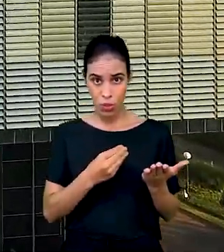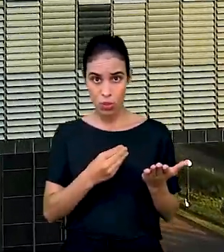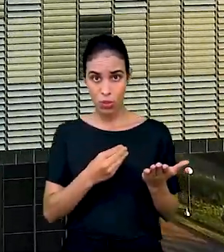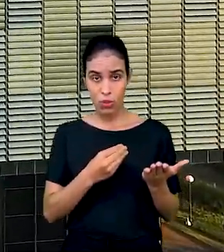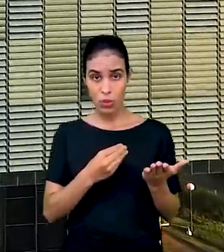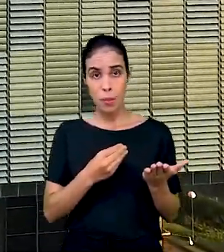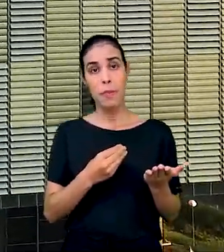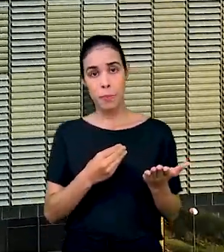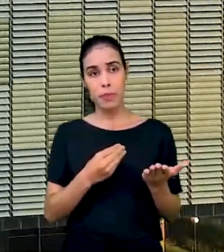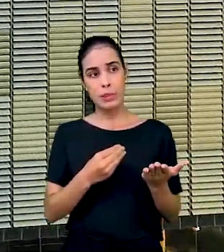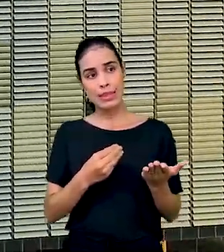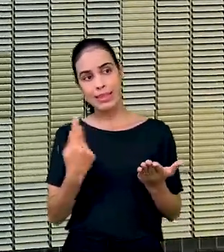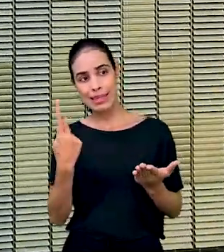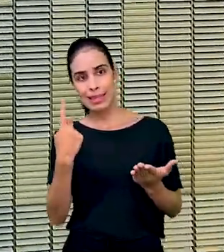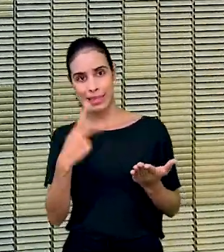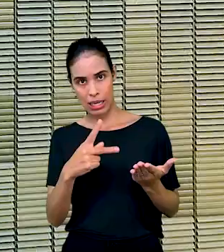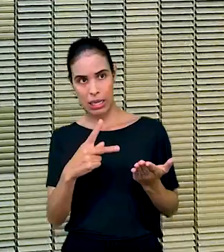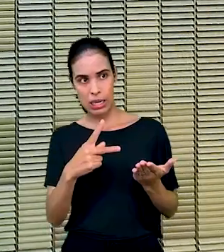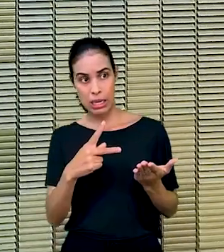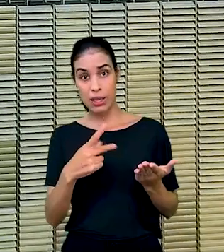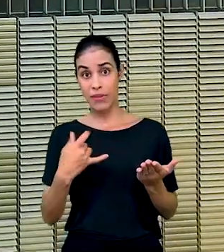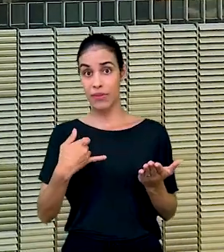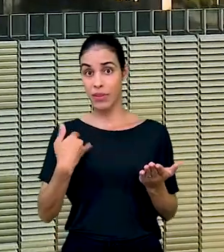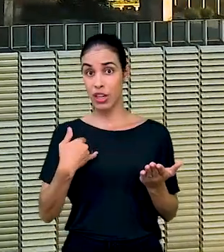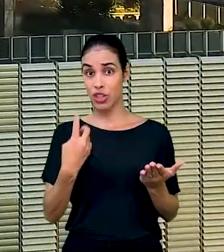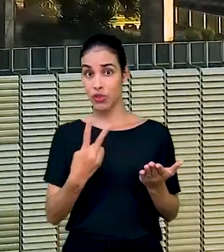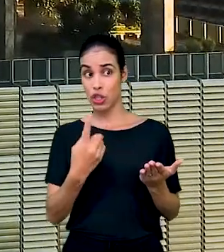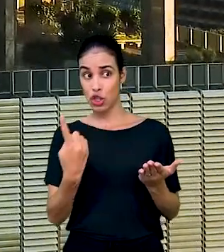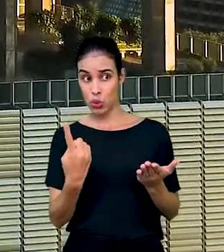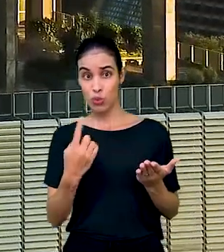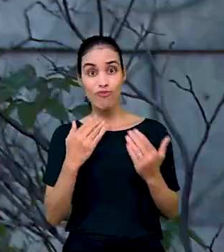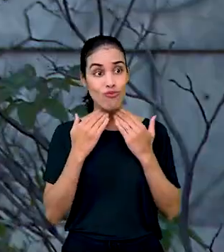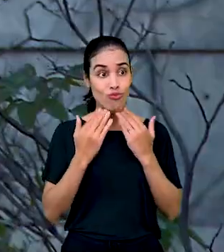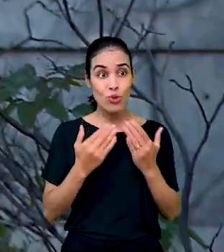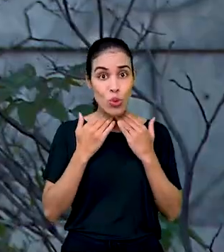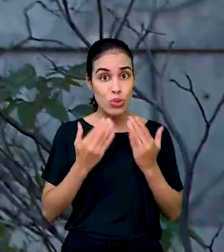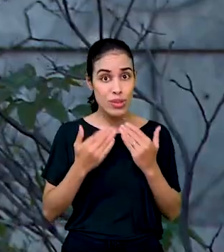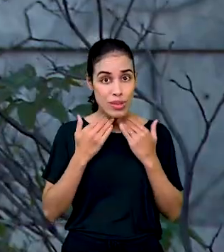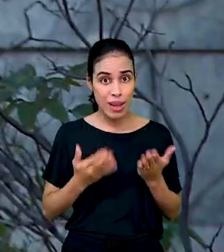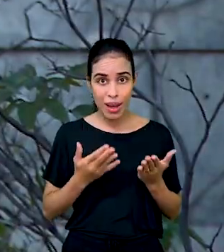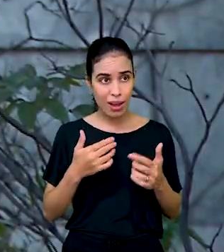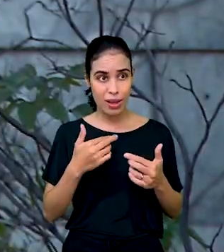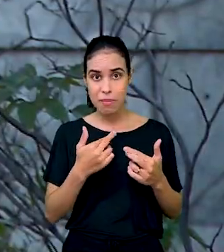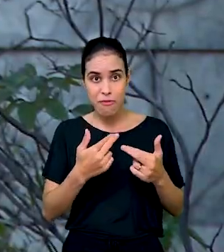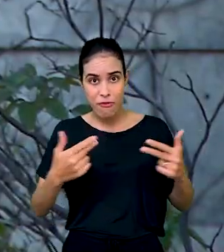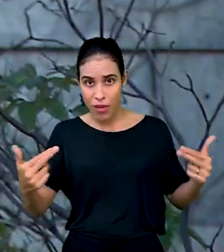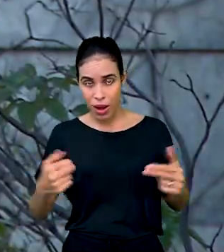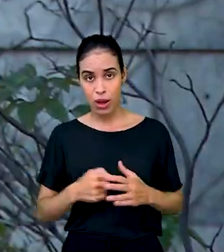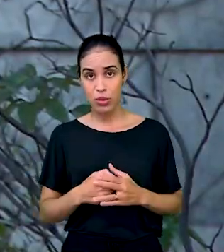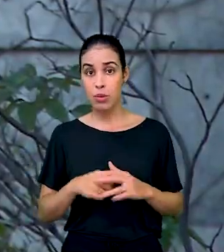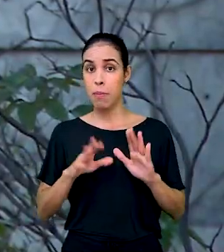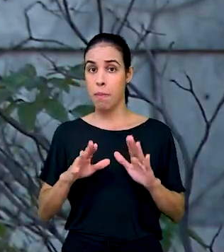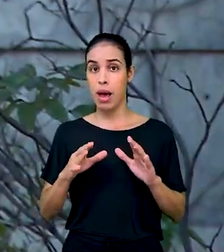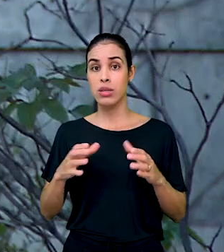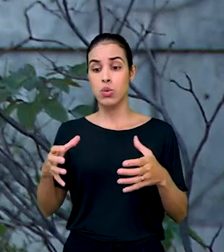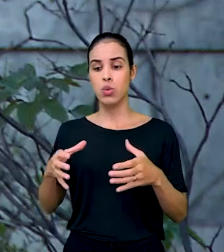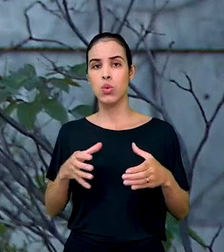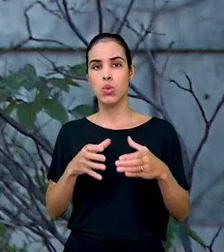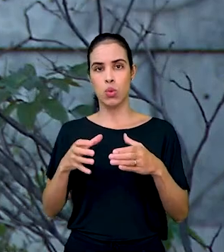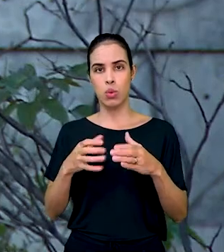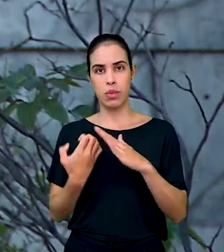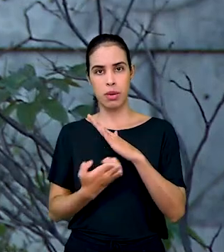filho do aposentado só foi reconhecida após os 21 anos. Segundo a empresa, a decisão teria criado